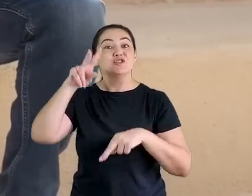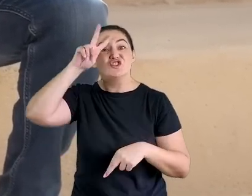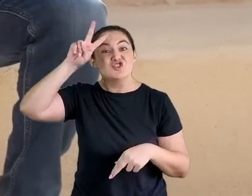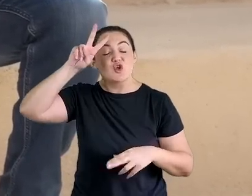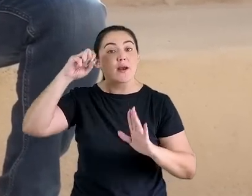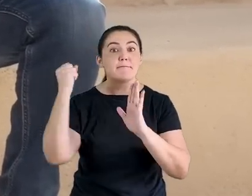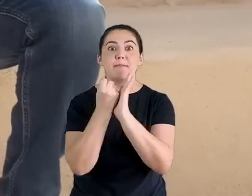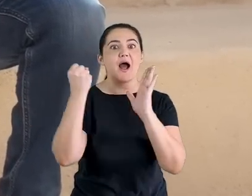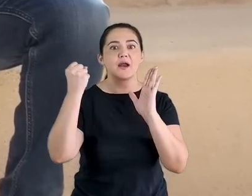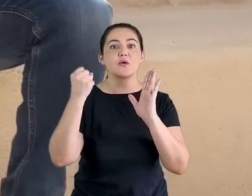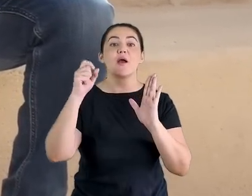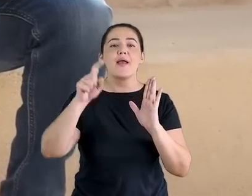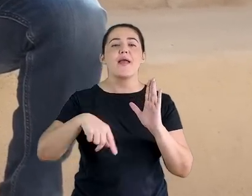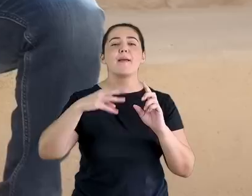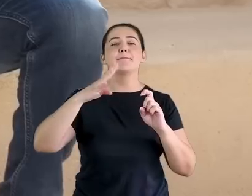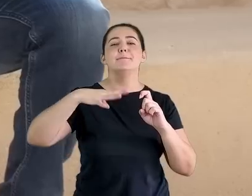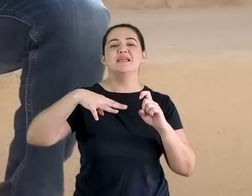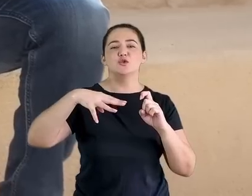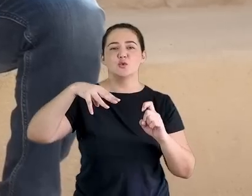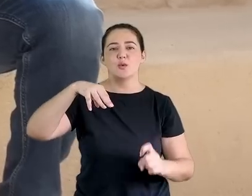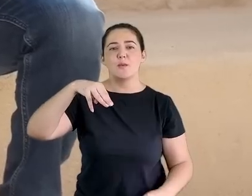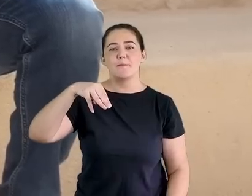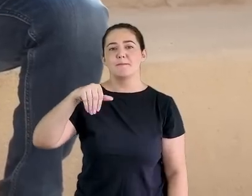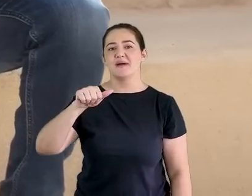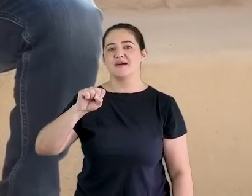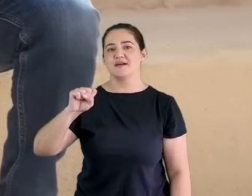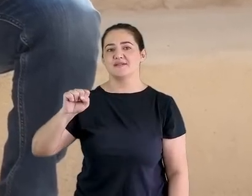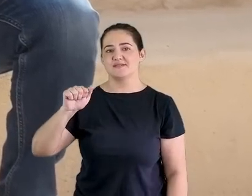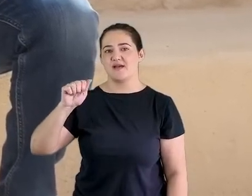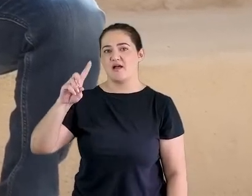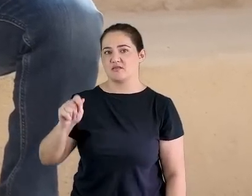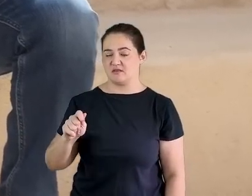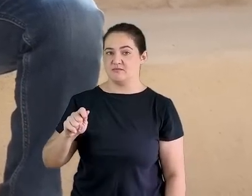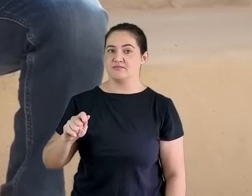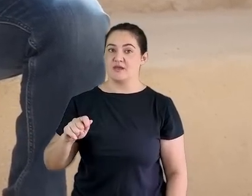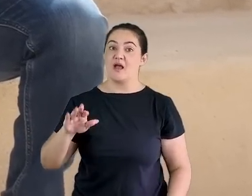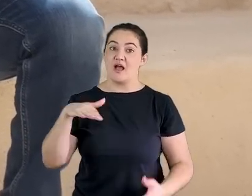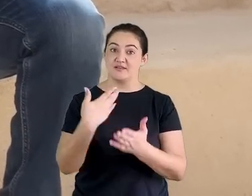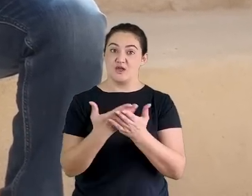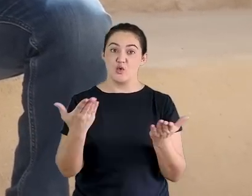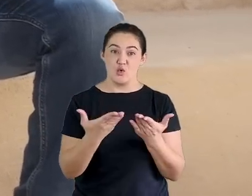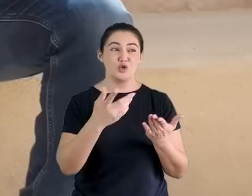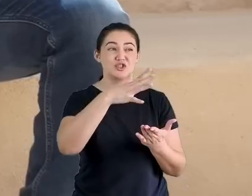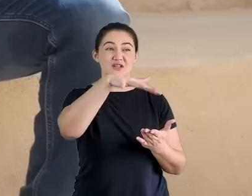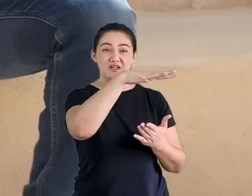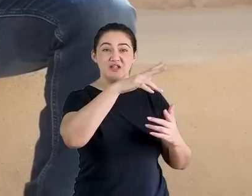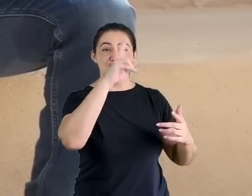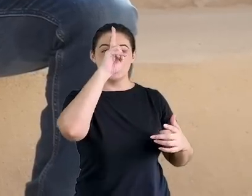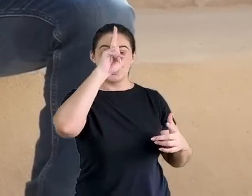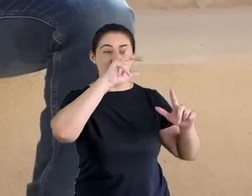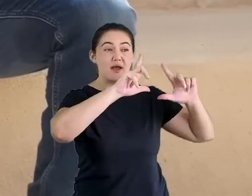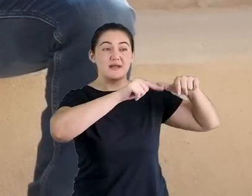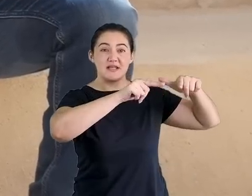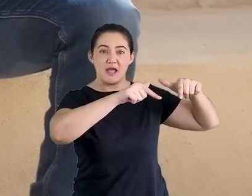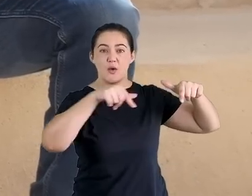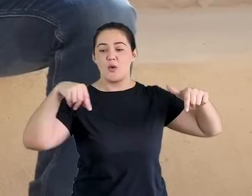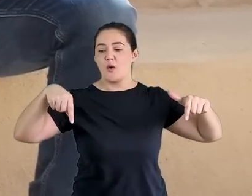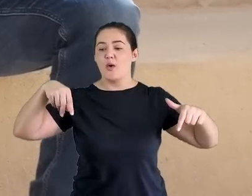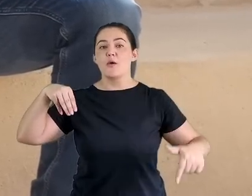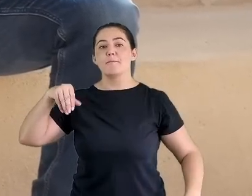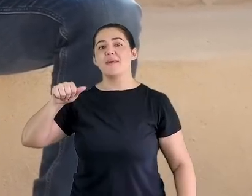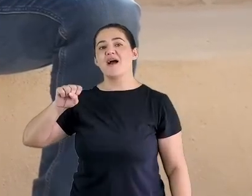que ainda hoje sentimos na Israel moderna, de que Massada nunca mais cairá. O que significa que Massada nunca mais